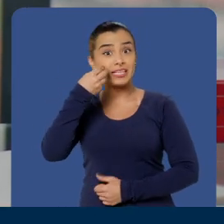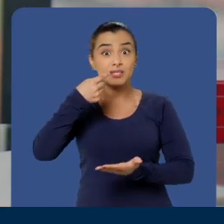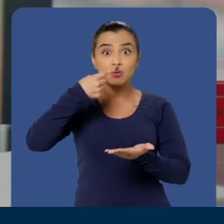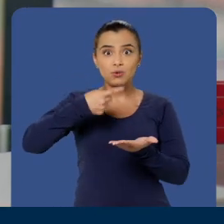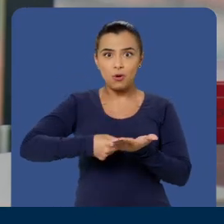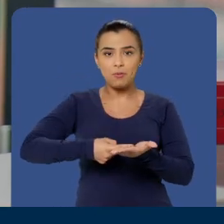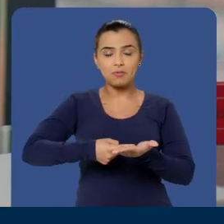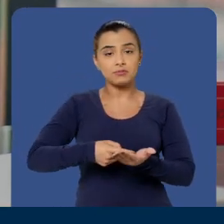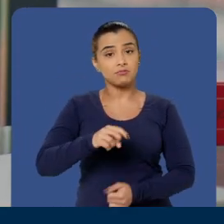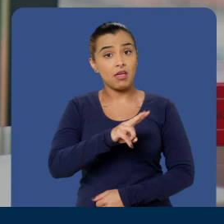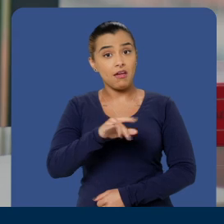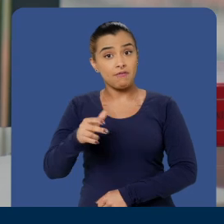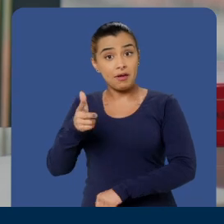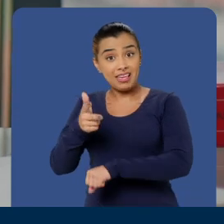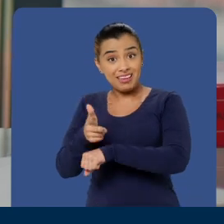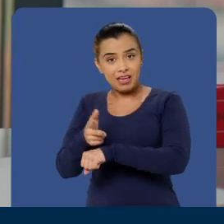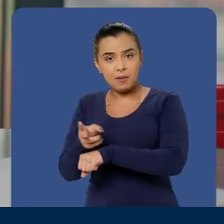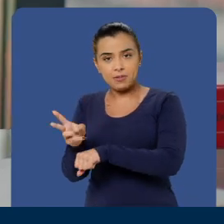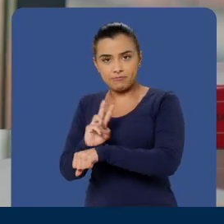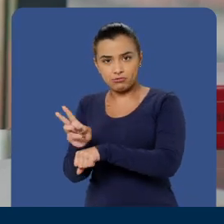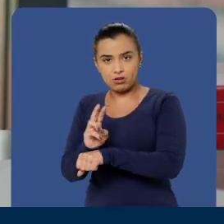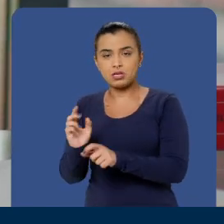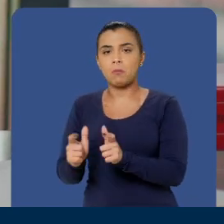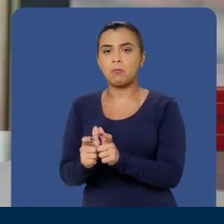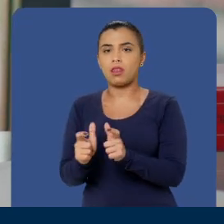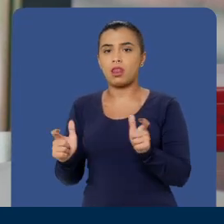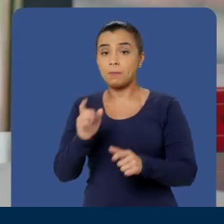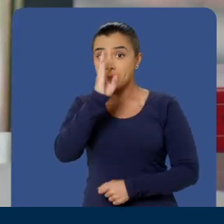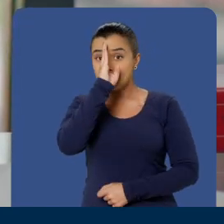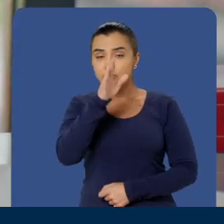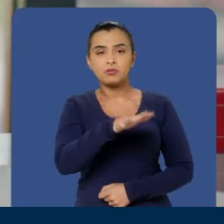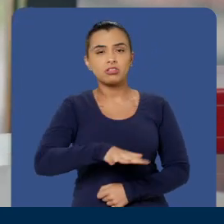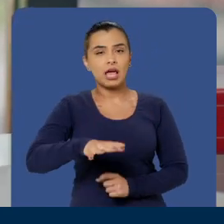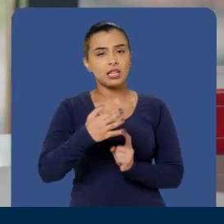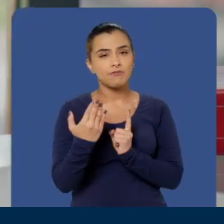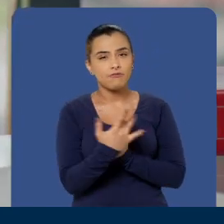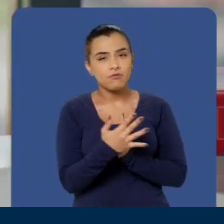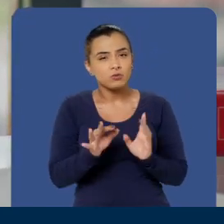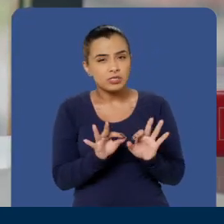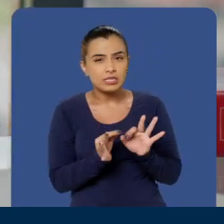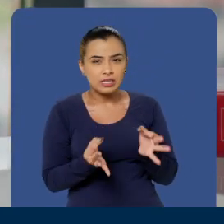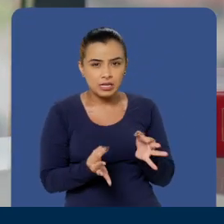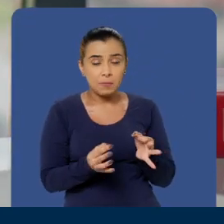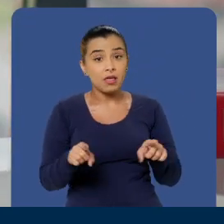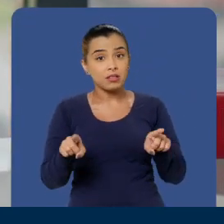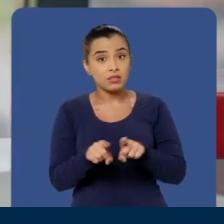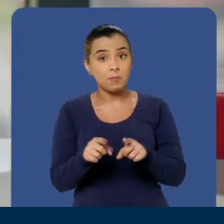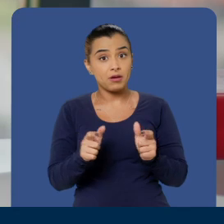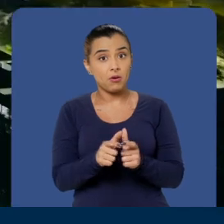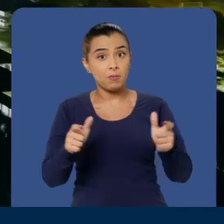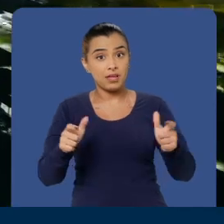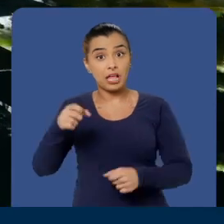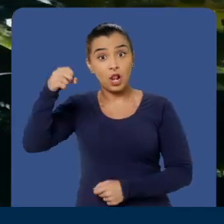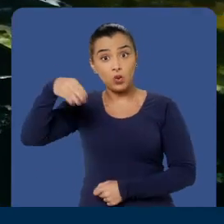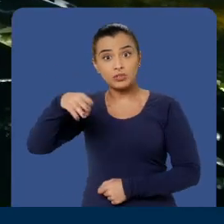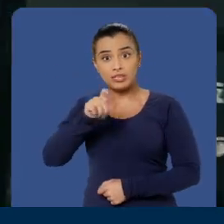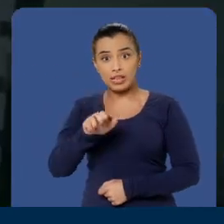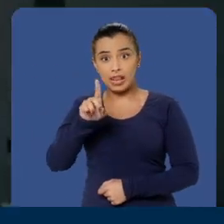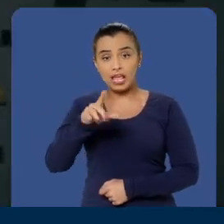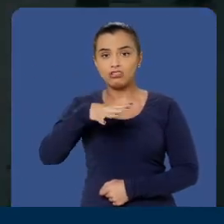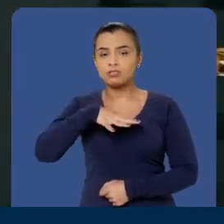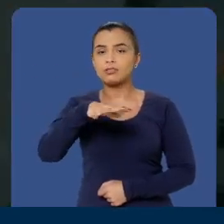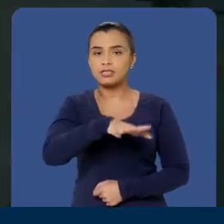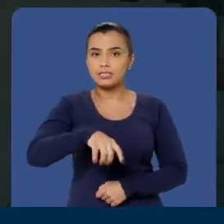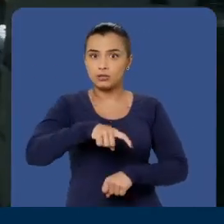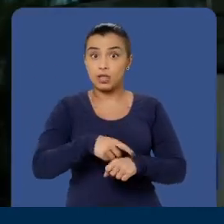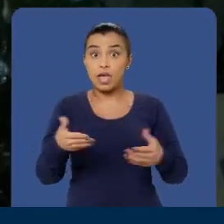e compromisso. Vamos expandir o número de câmaras de vigilância, principalmente nas áreas vulneráveis, e aumentar a iluminação de